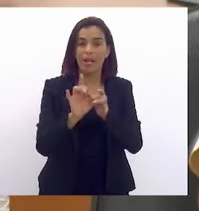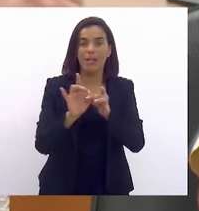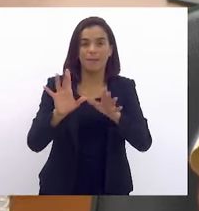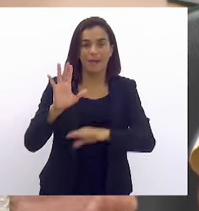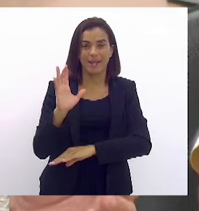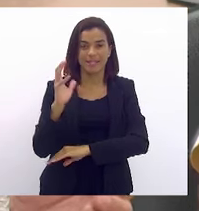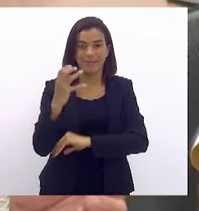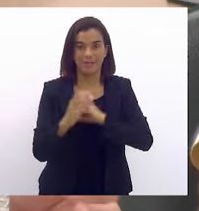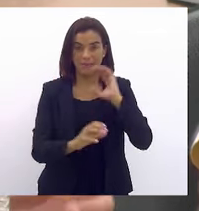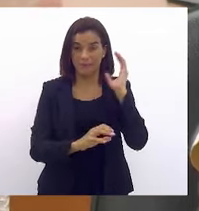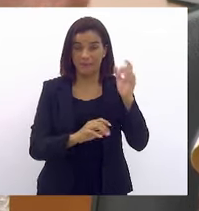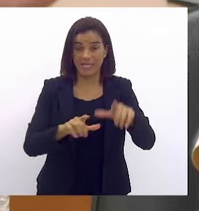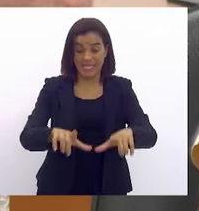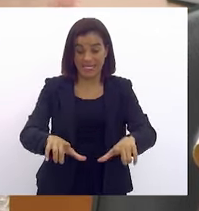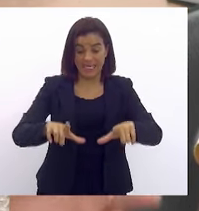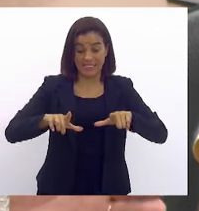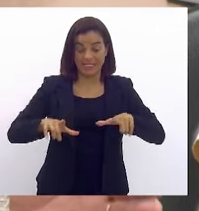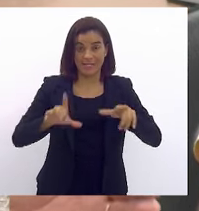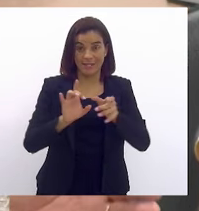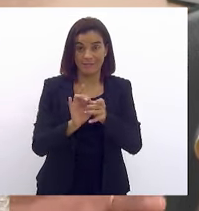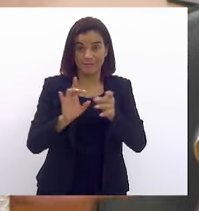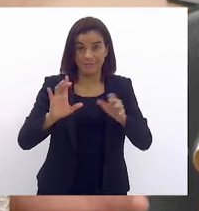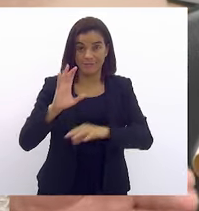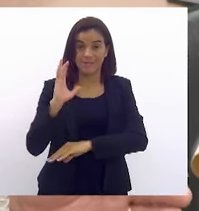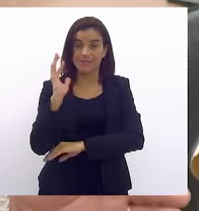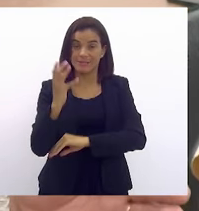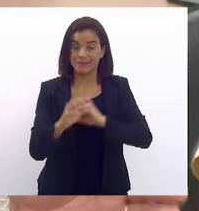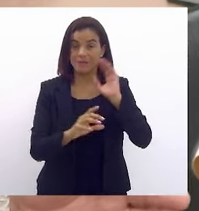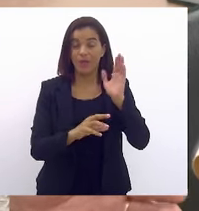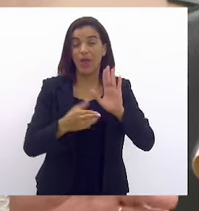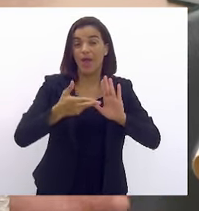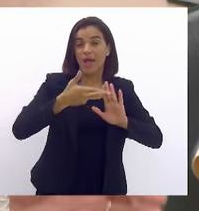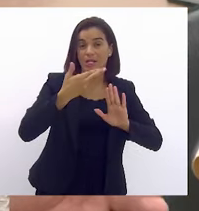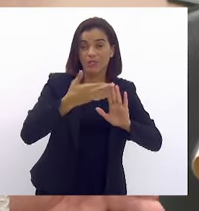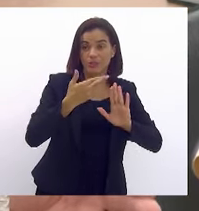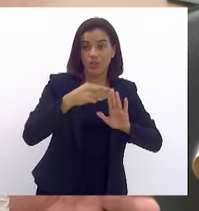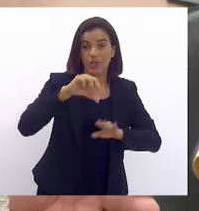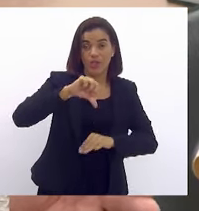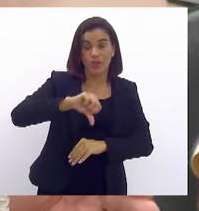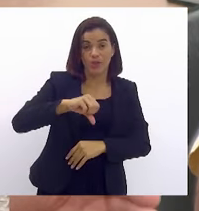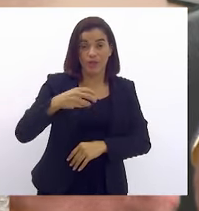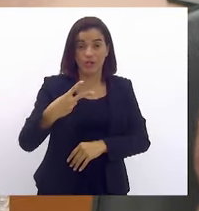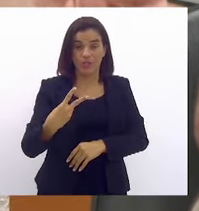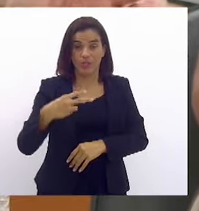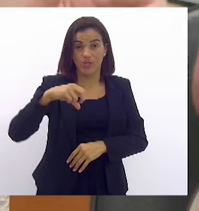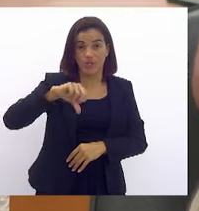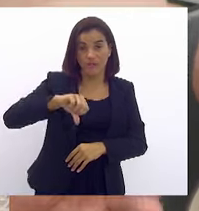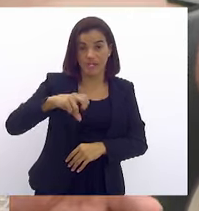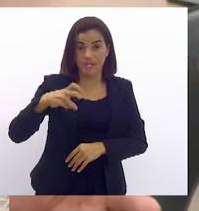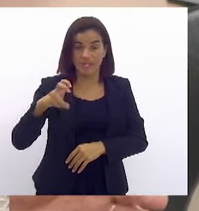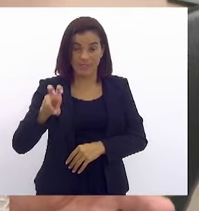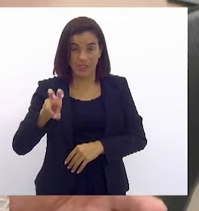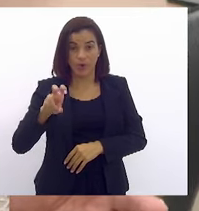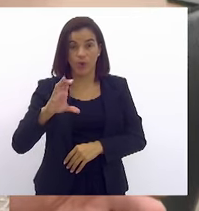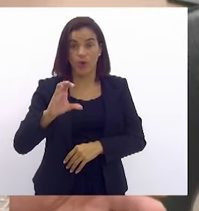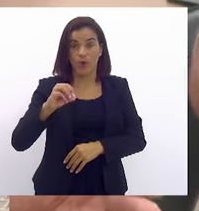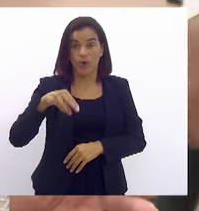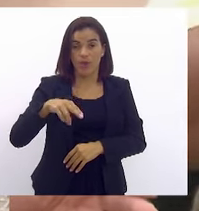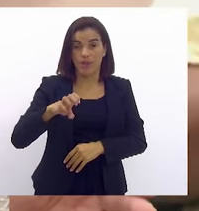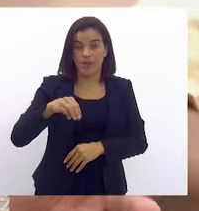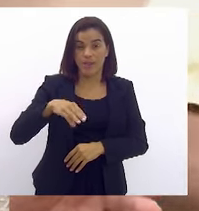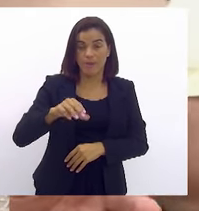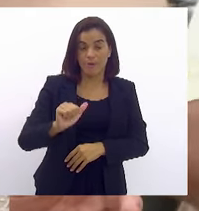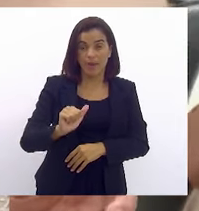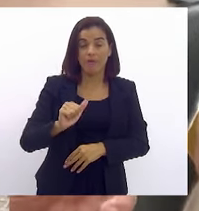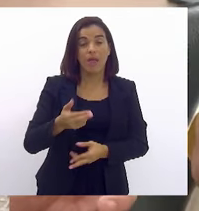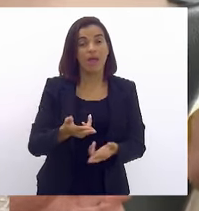Esse licenciamento ambiental, como preconiza a resolução CONEMA 92 e 95, em muitos dos casos é